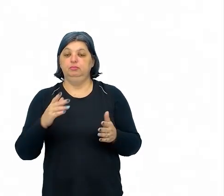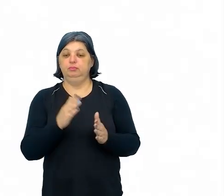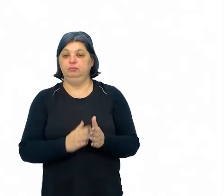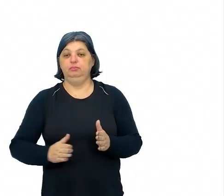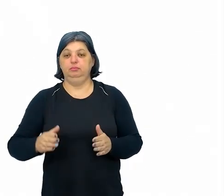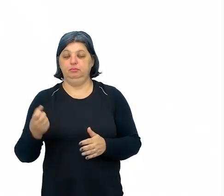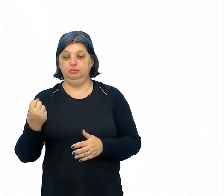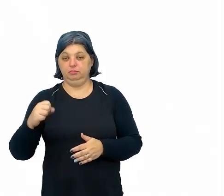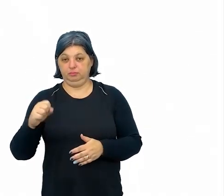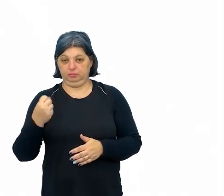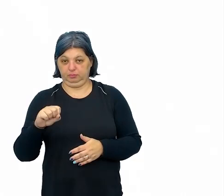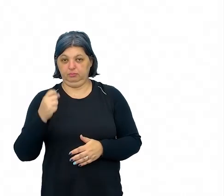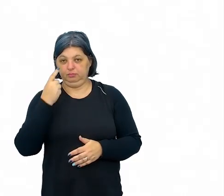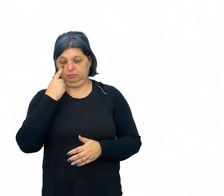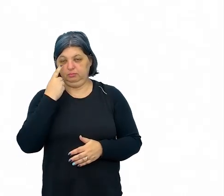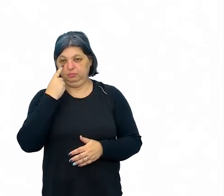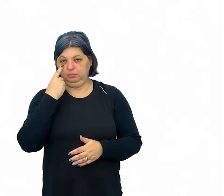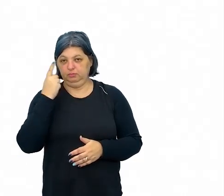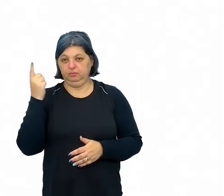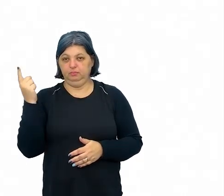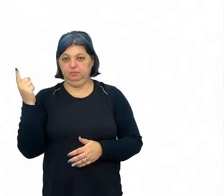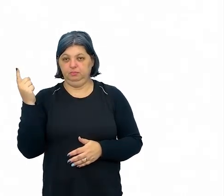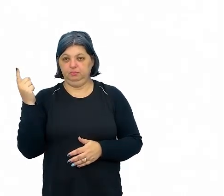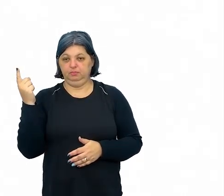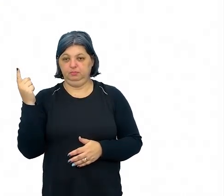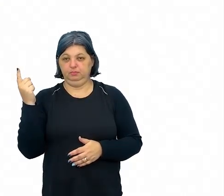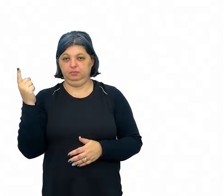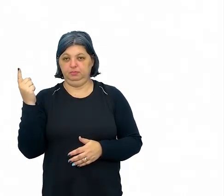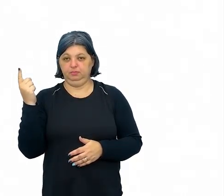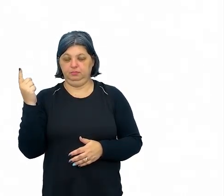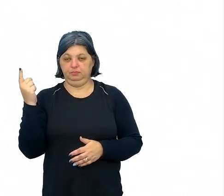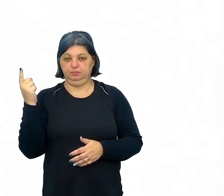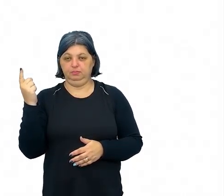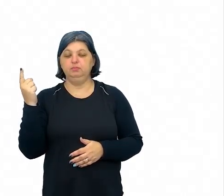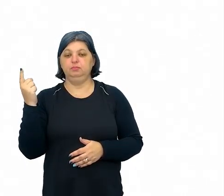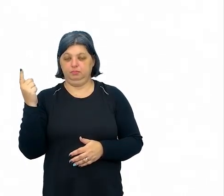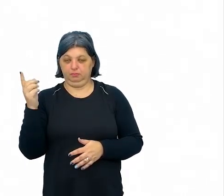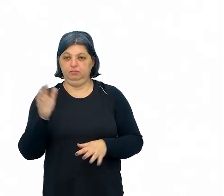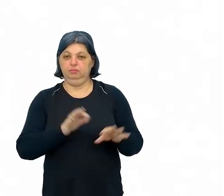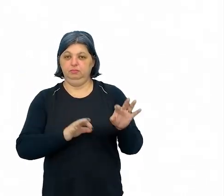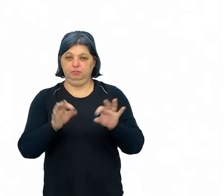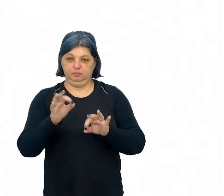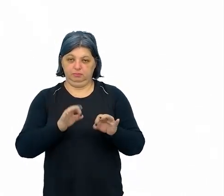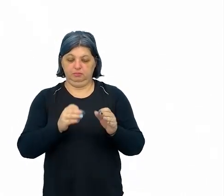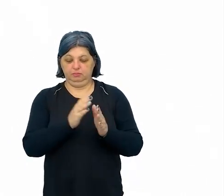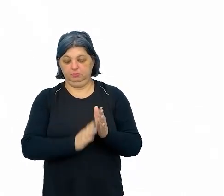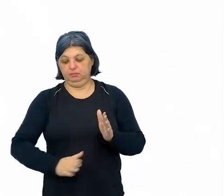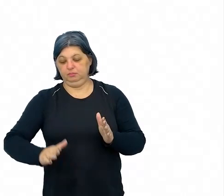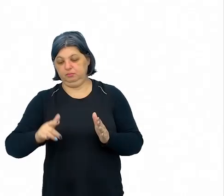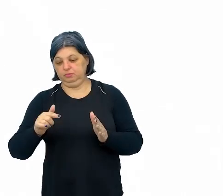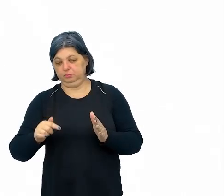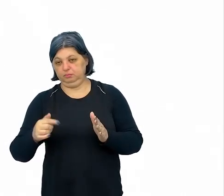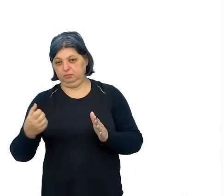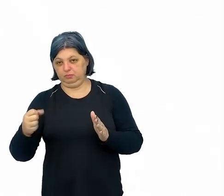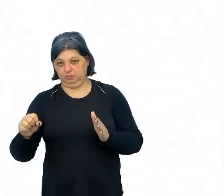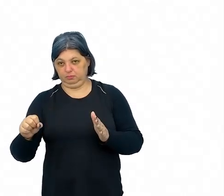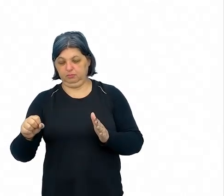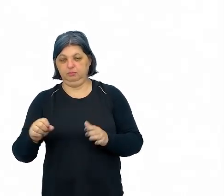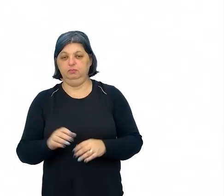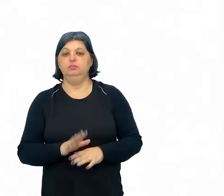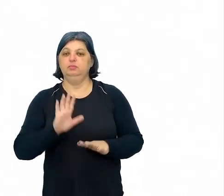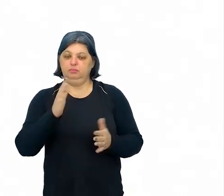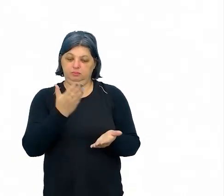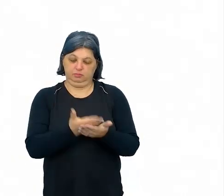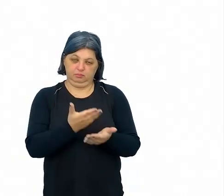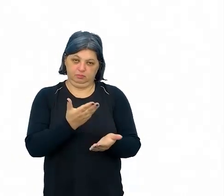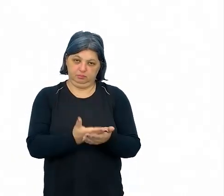Sequência 8, se vocês olharem aí, vocês já preparem a sequência 7 e a sequência 8. Já